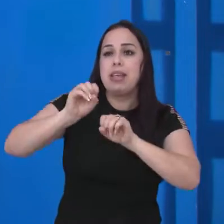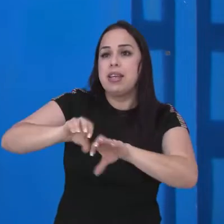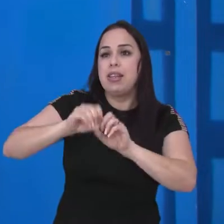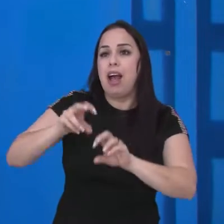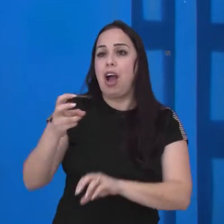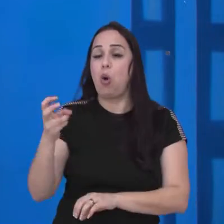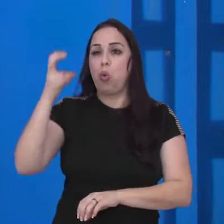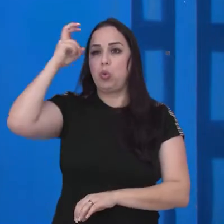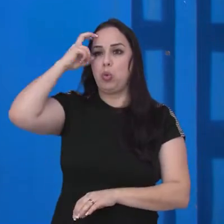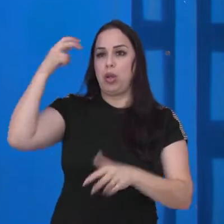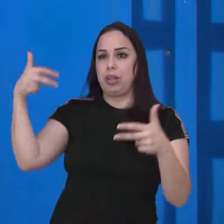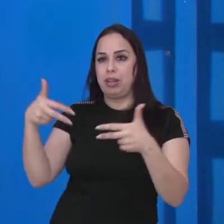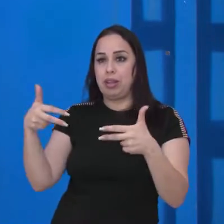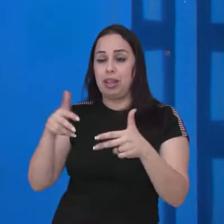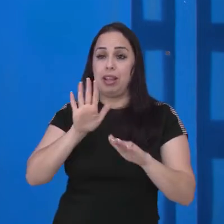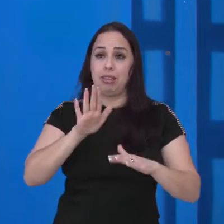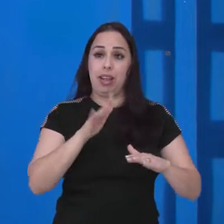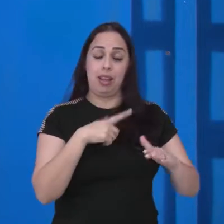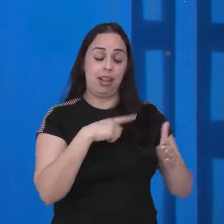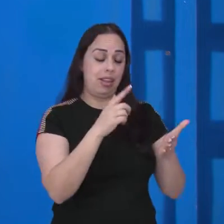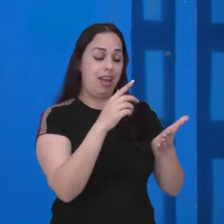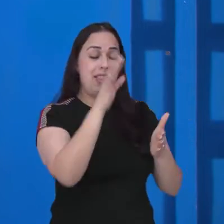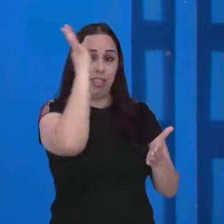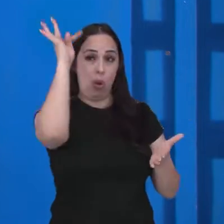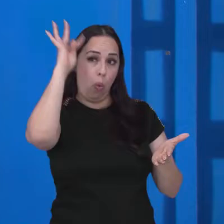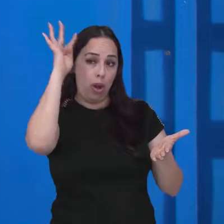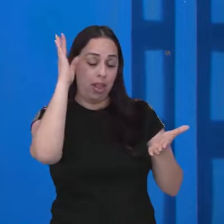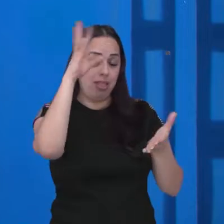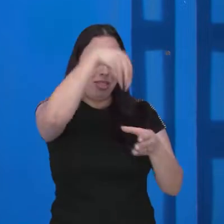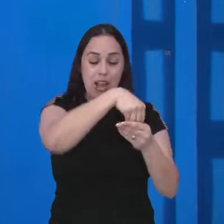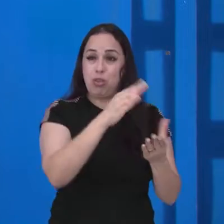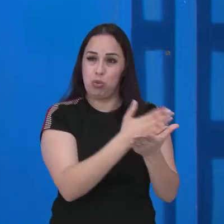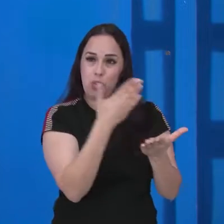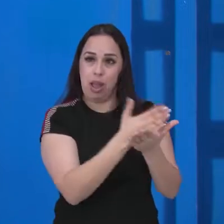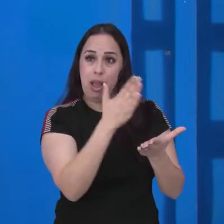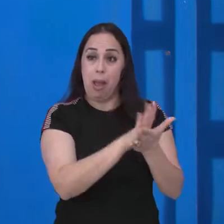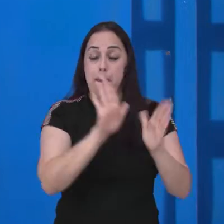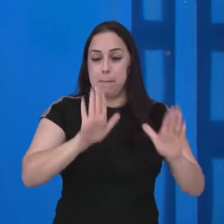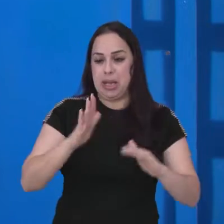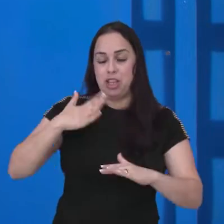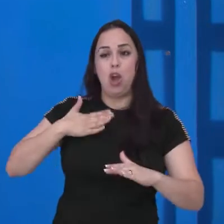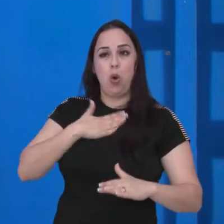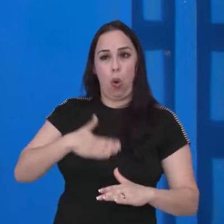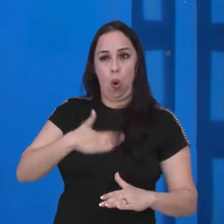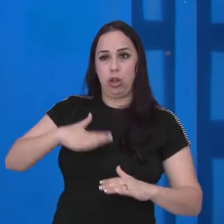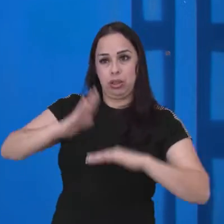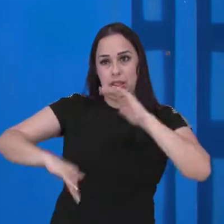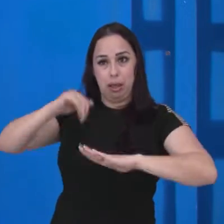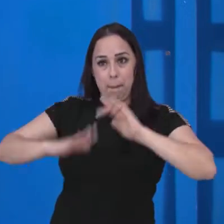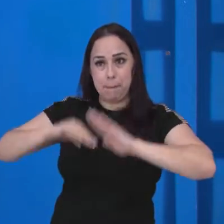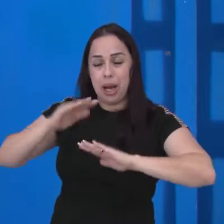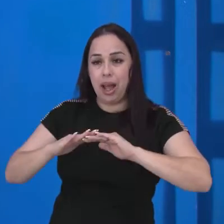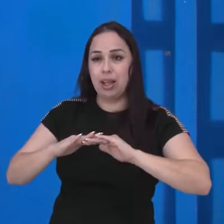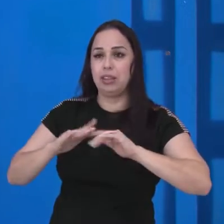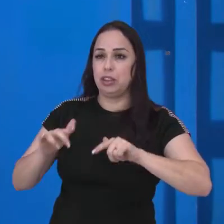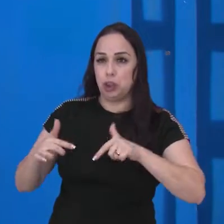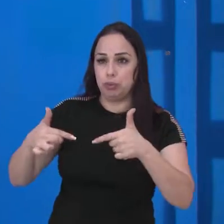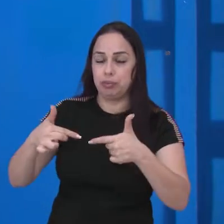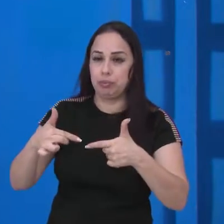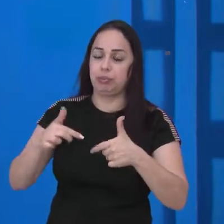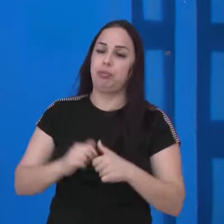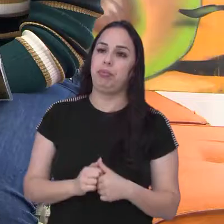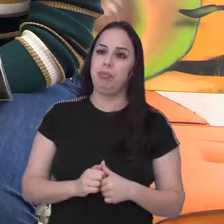tem a prática, né? Não tem a teoria nos livros, mas eu costumo levar um pouco mais para a prática, né? Então, a gente vai fazer